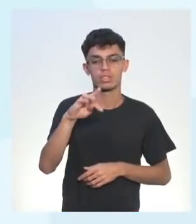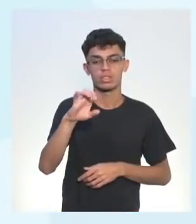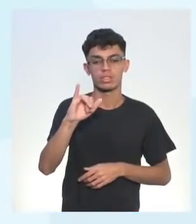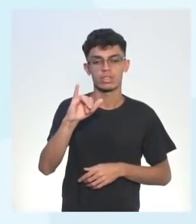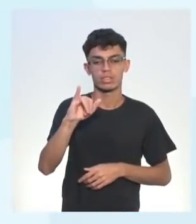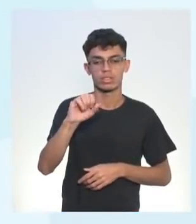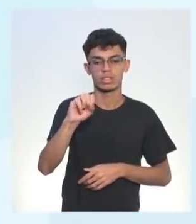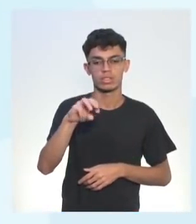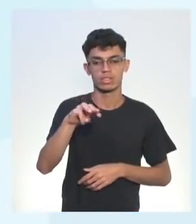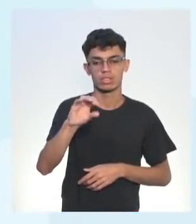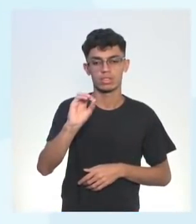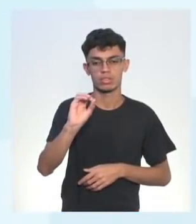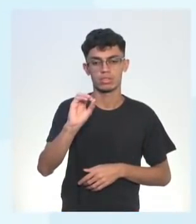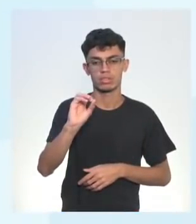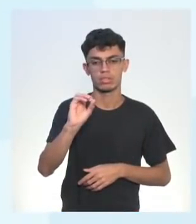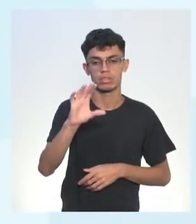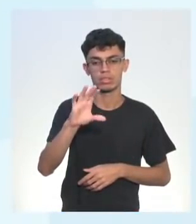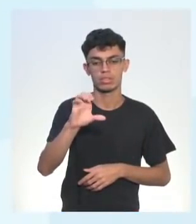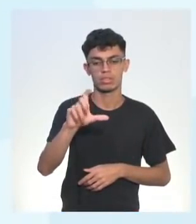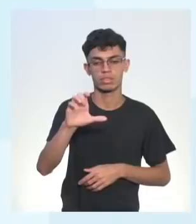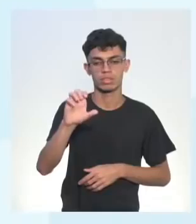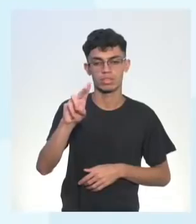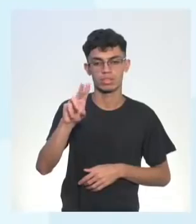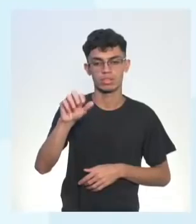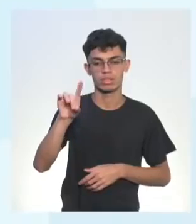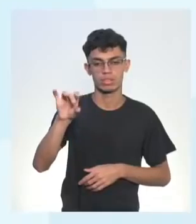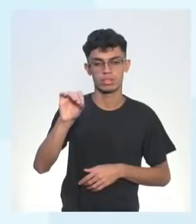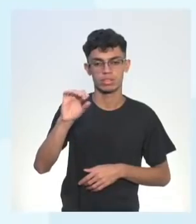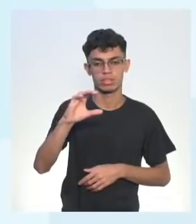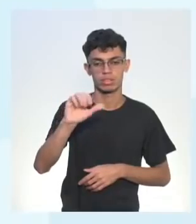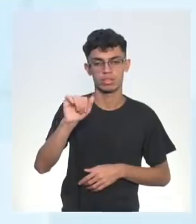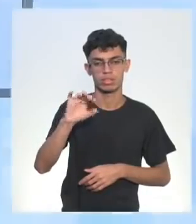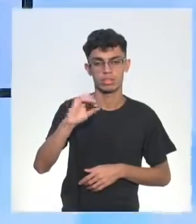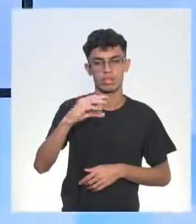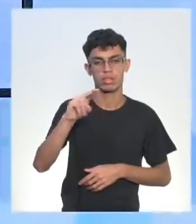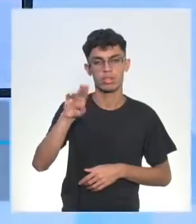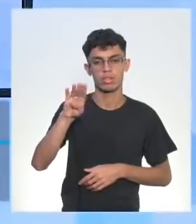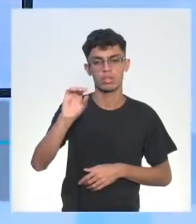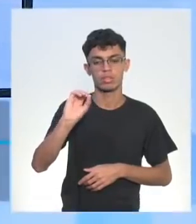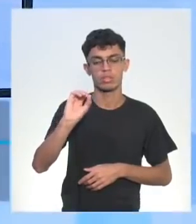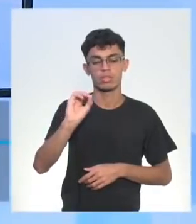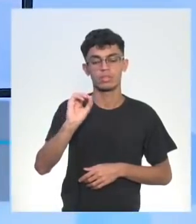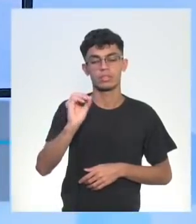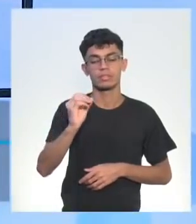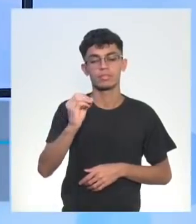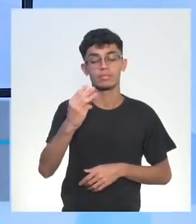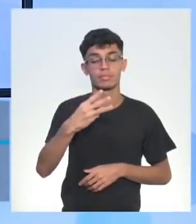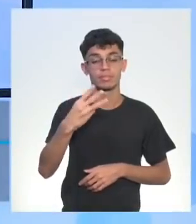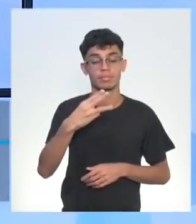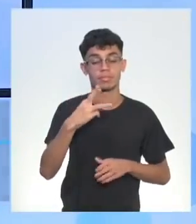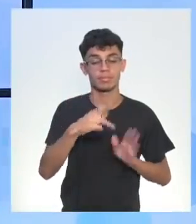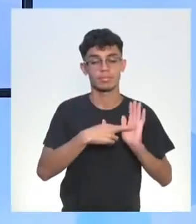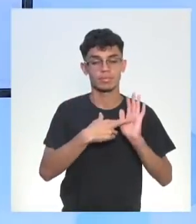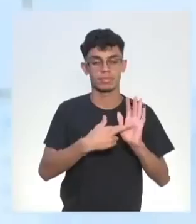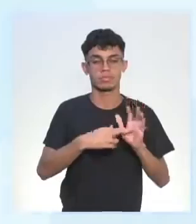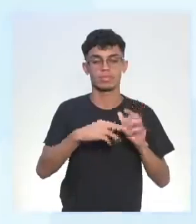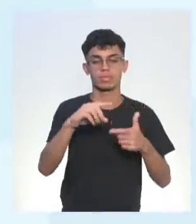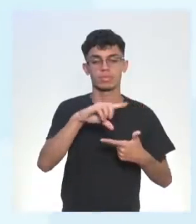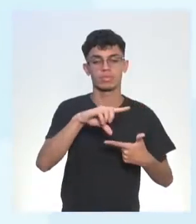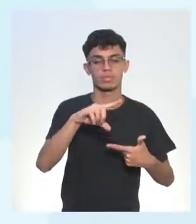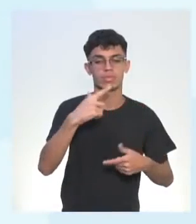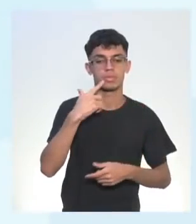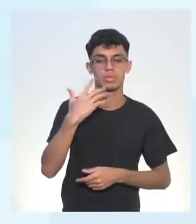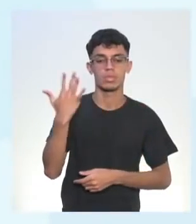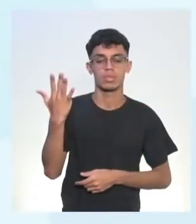cubo. Não se esqueça, então, que o expoente 3, ele significa volume de um cubo. Agora, vamos para o próximo. Olha, e essa aqui,